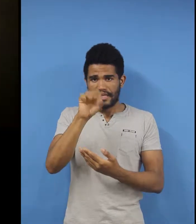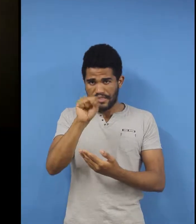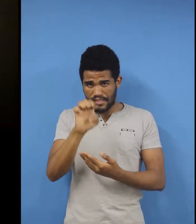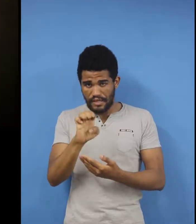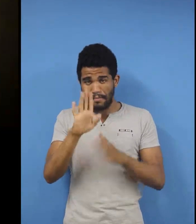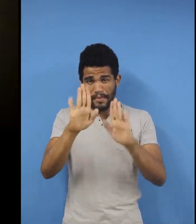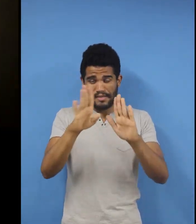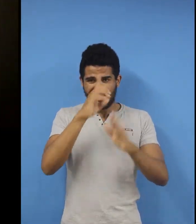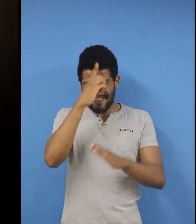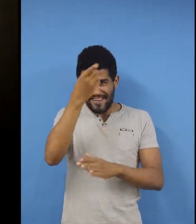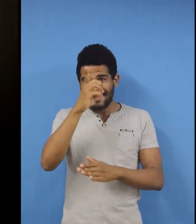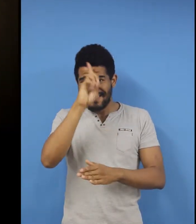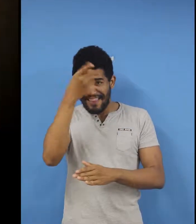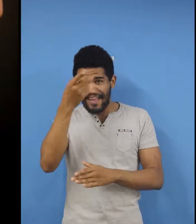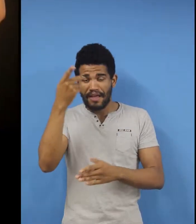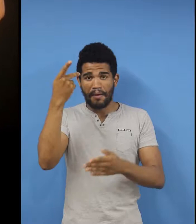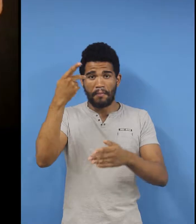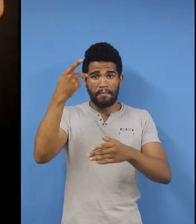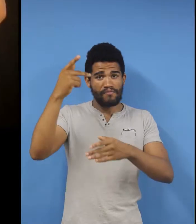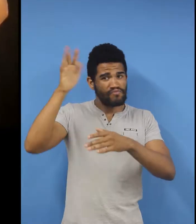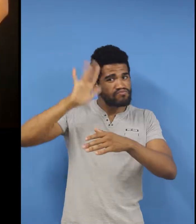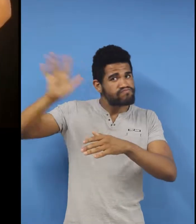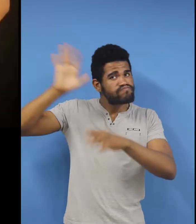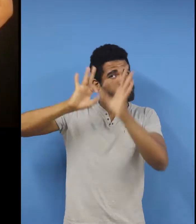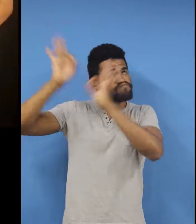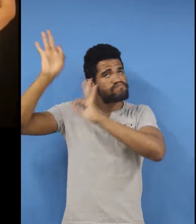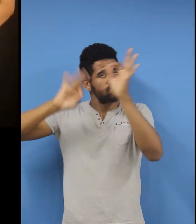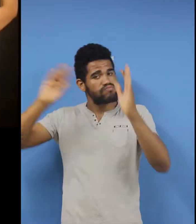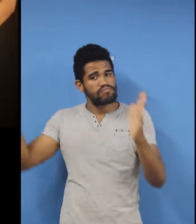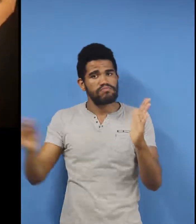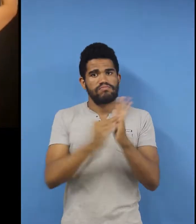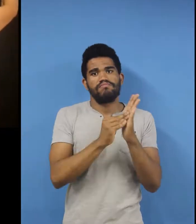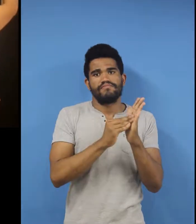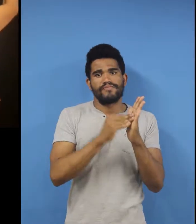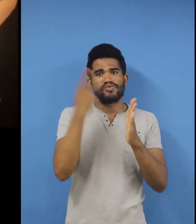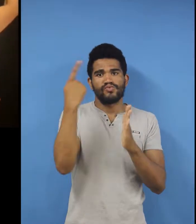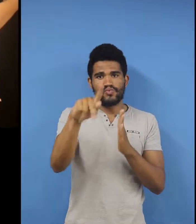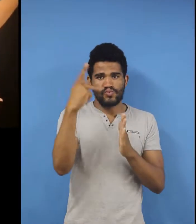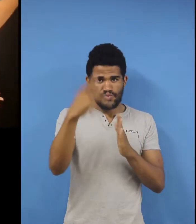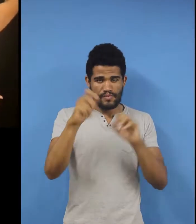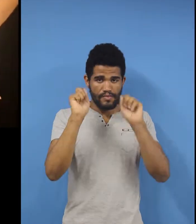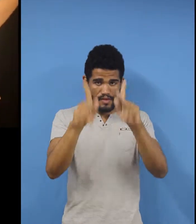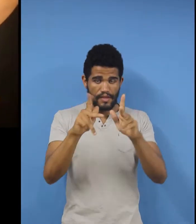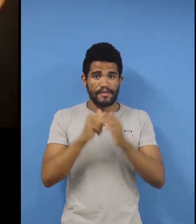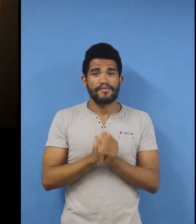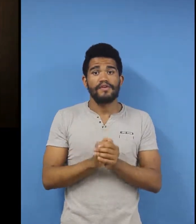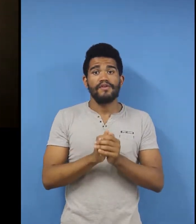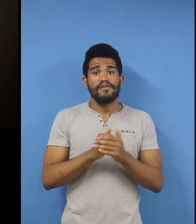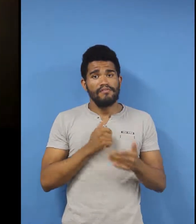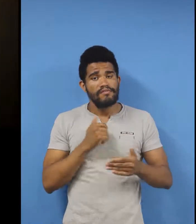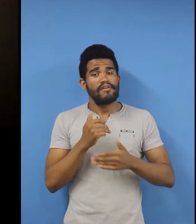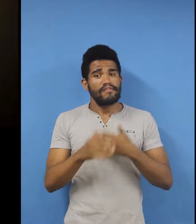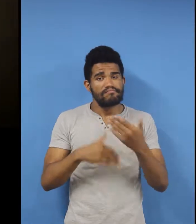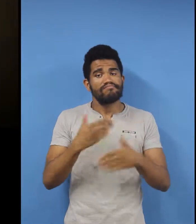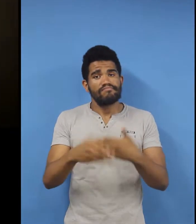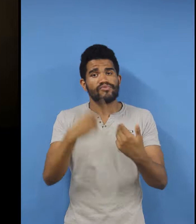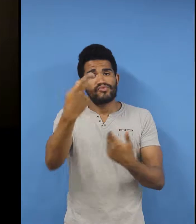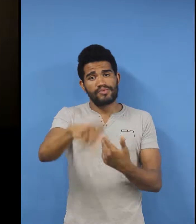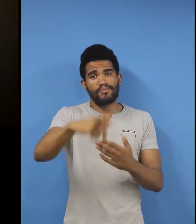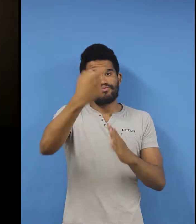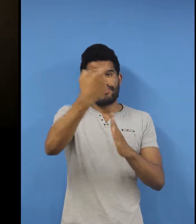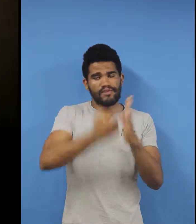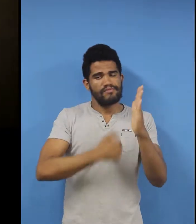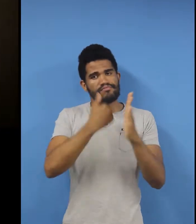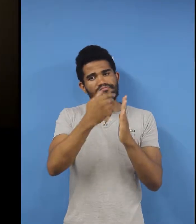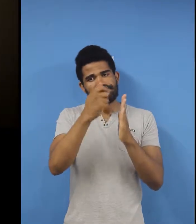Mas a tese, em sua essência, é a ideia ou as ideias que você vai desenvolver no seu